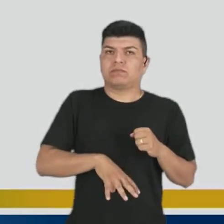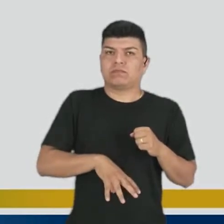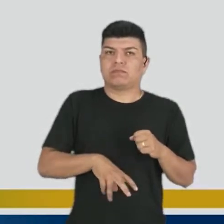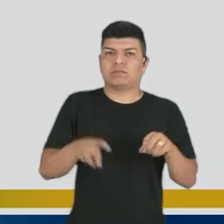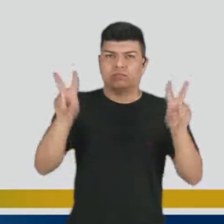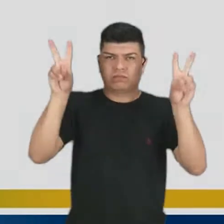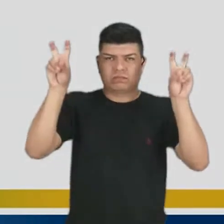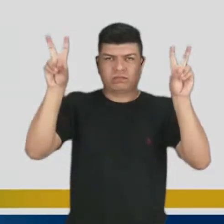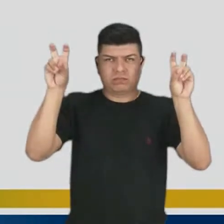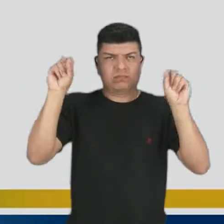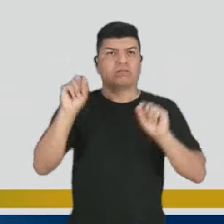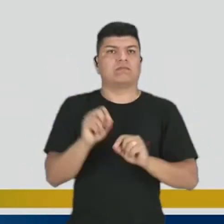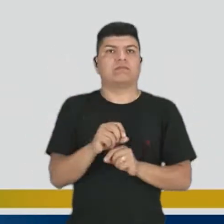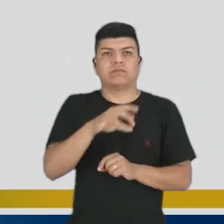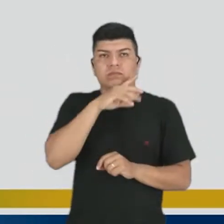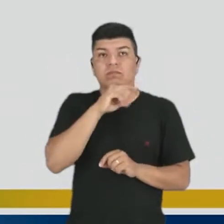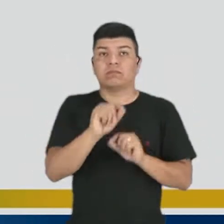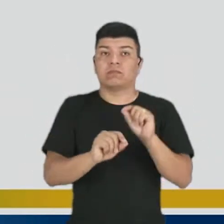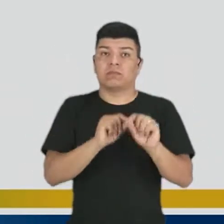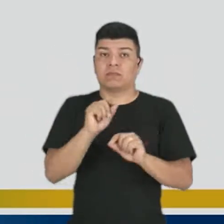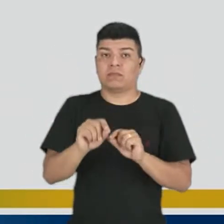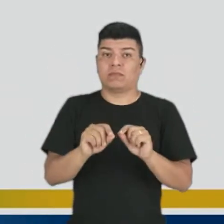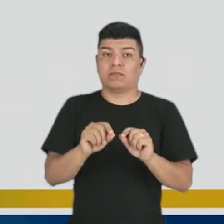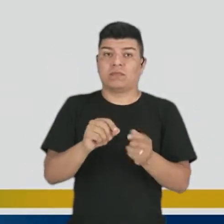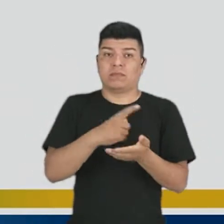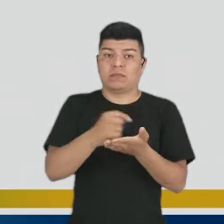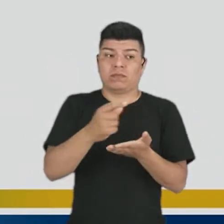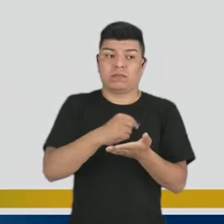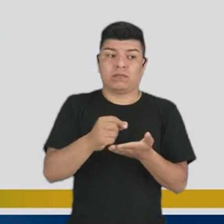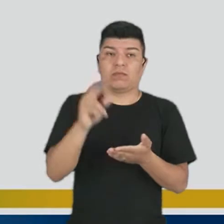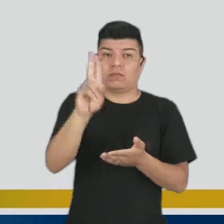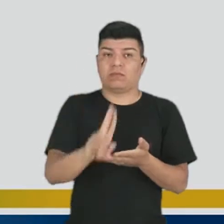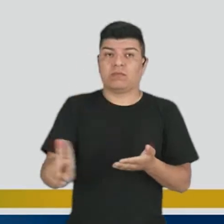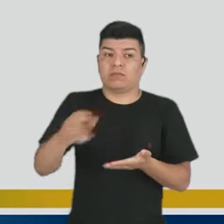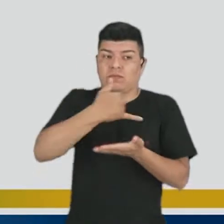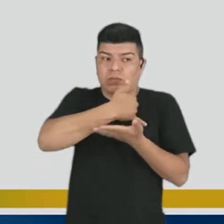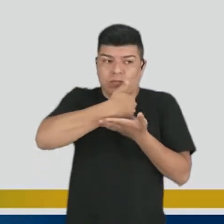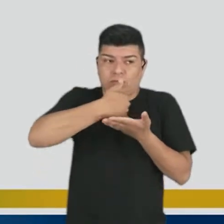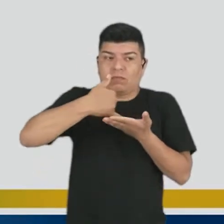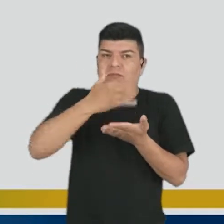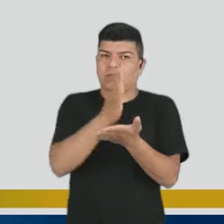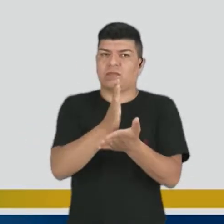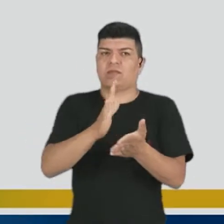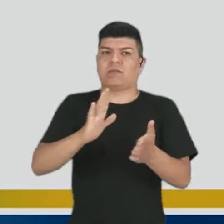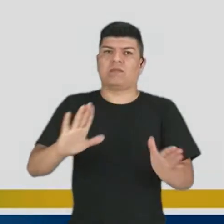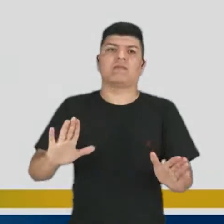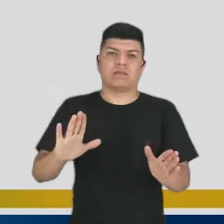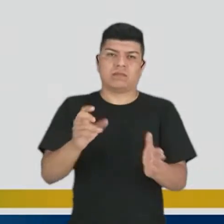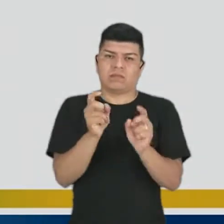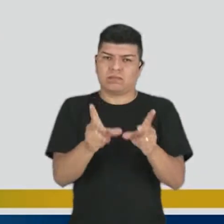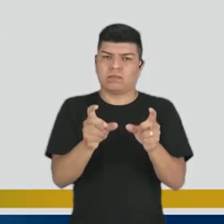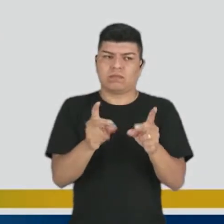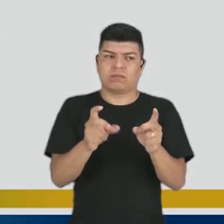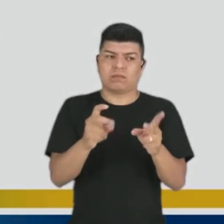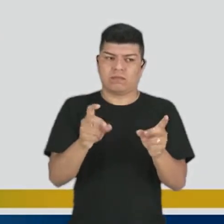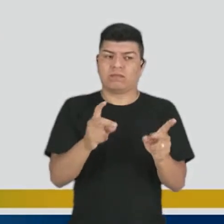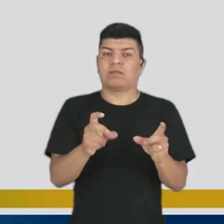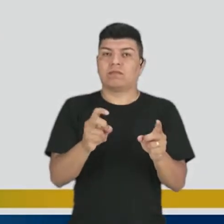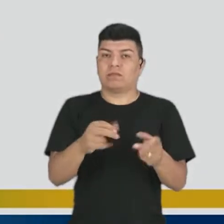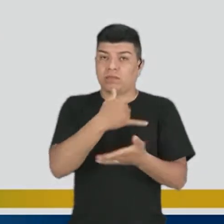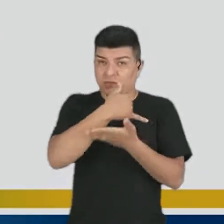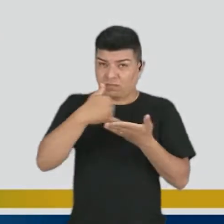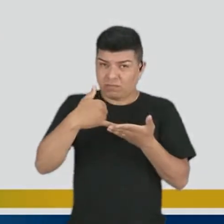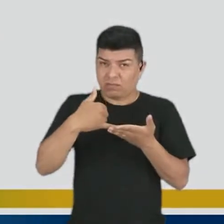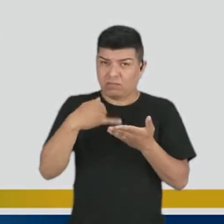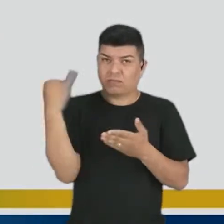costuma resultar em artigo de opinião. A liberação do uso das drogas no Brasil acabaria com o tráfico? Essa é uma pergunta interessante, que